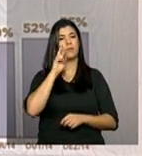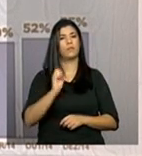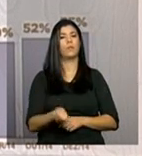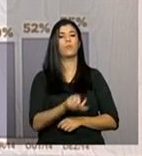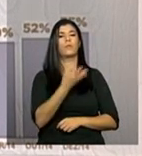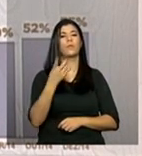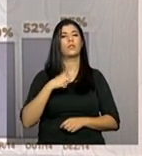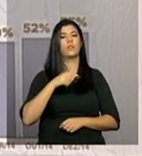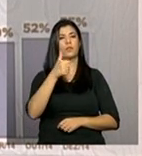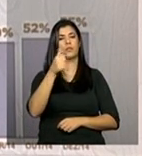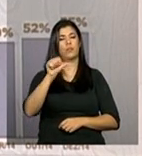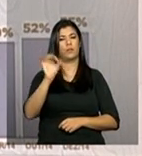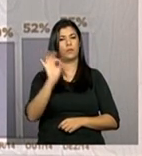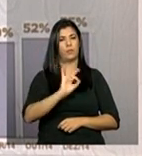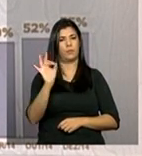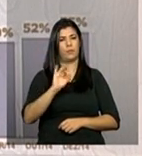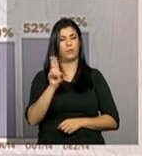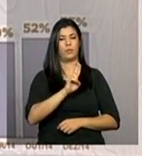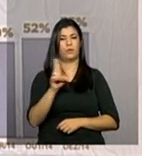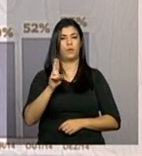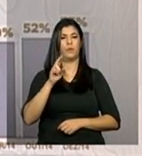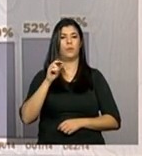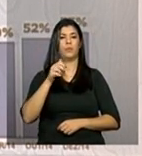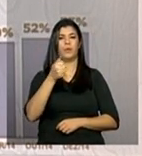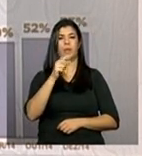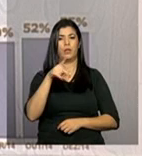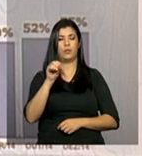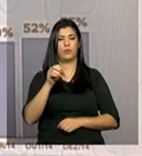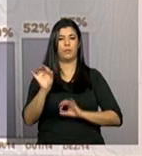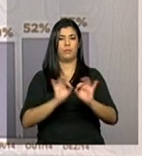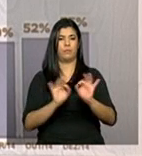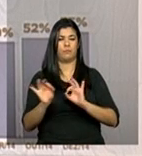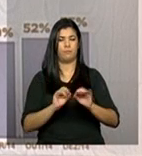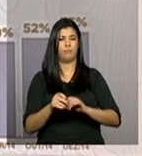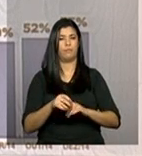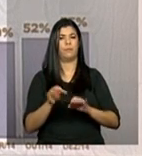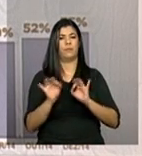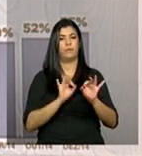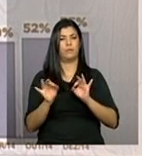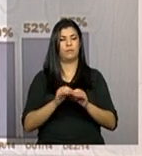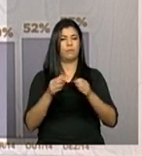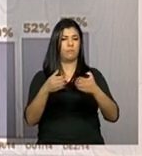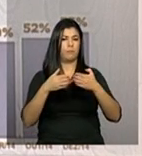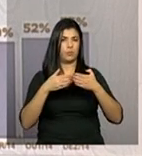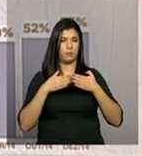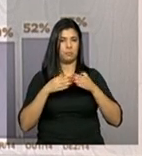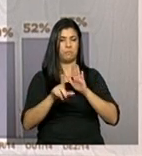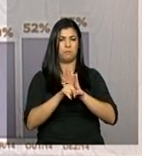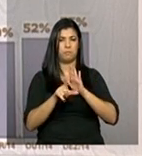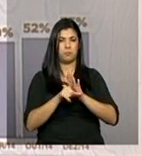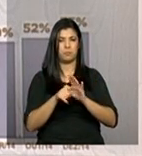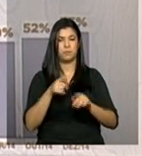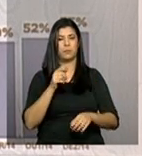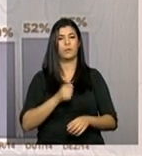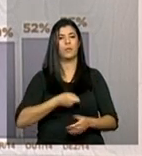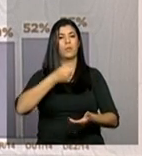temos 19% no que chamamos de ações preparatórias, que são projeto, licenciamento e licitação,